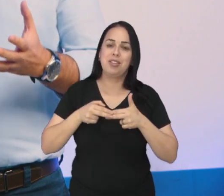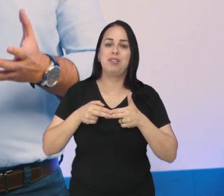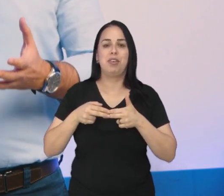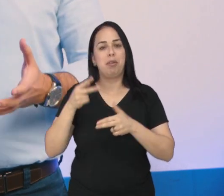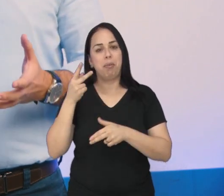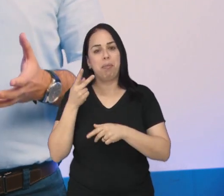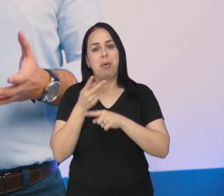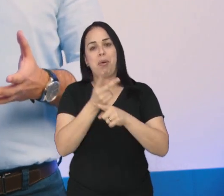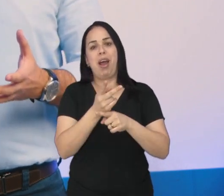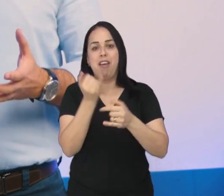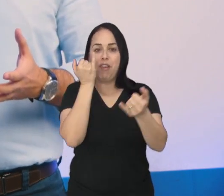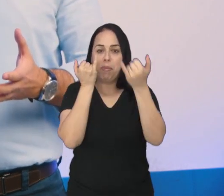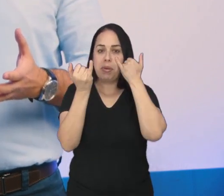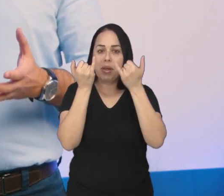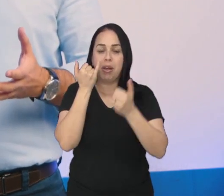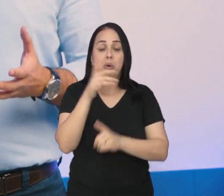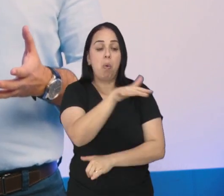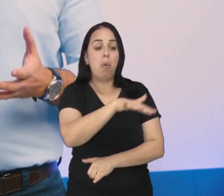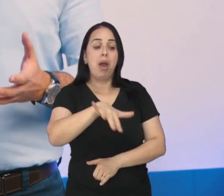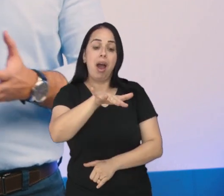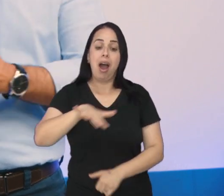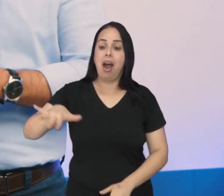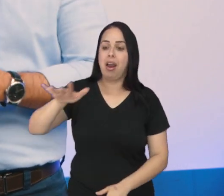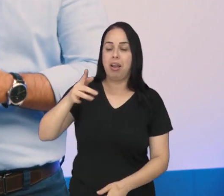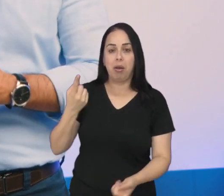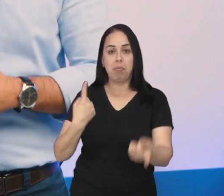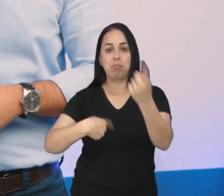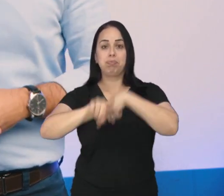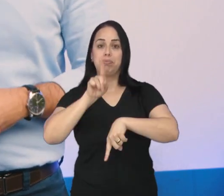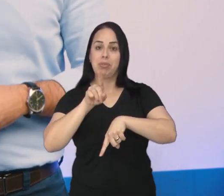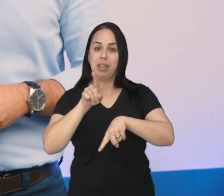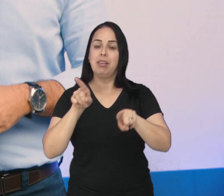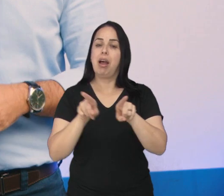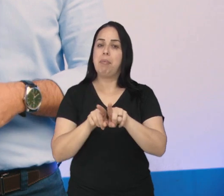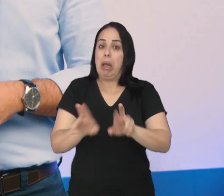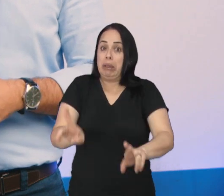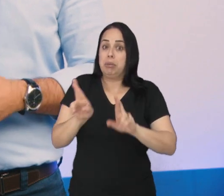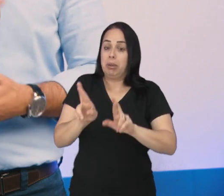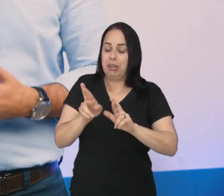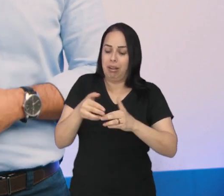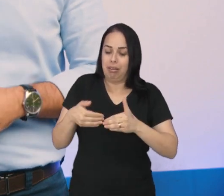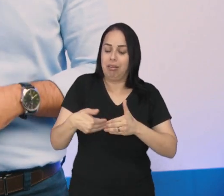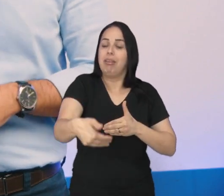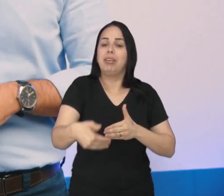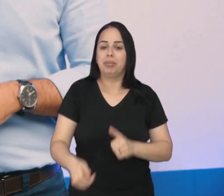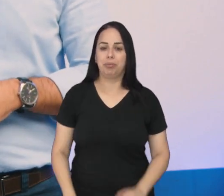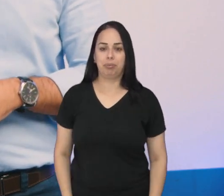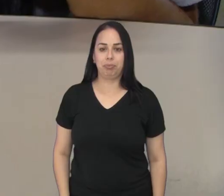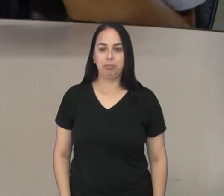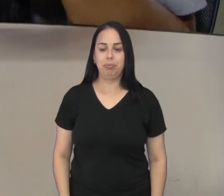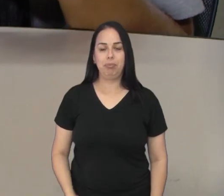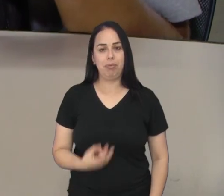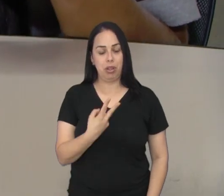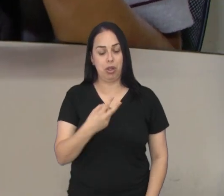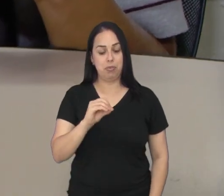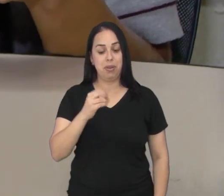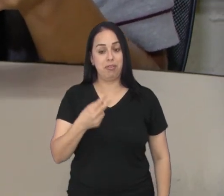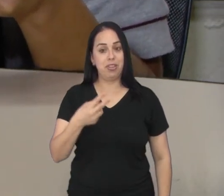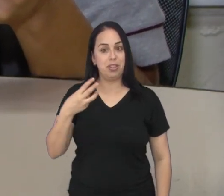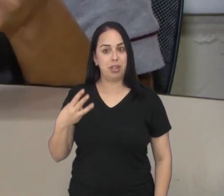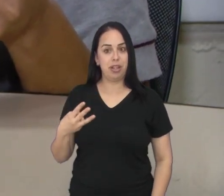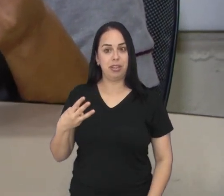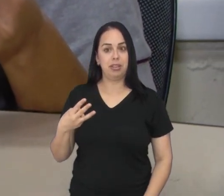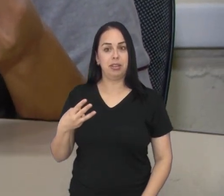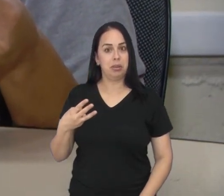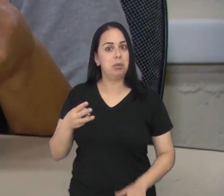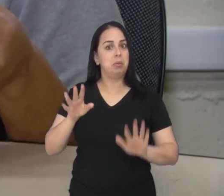foi apurar essa informação para saber quais foram as áreas mais promissoras e também as expectativas para esse novo ano.